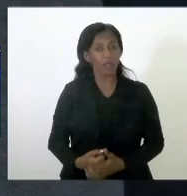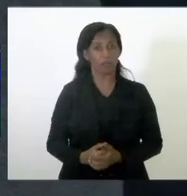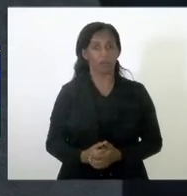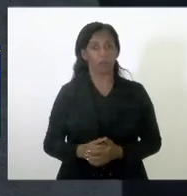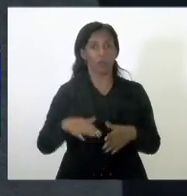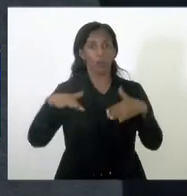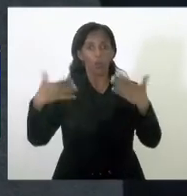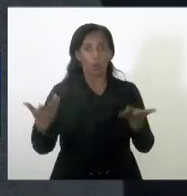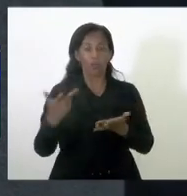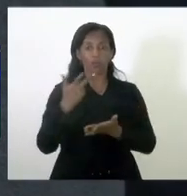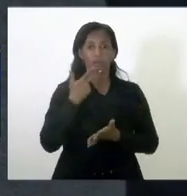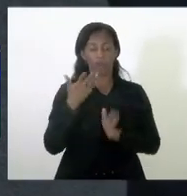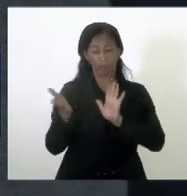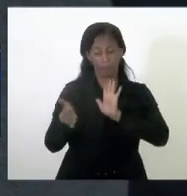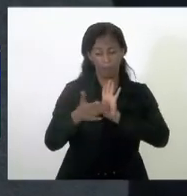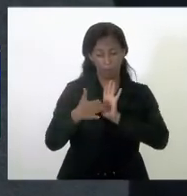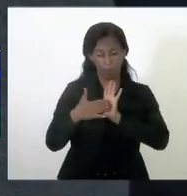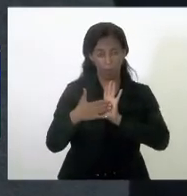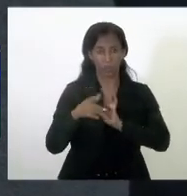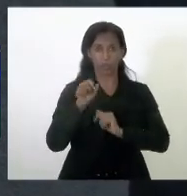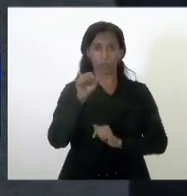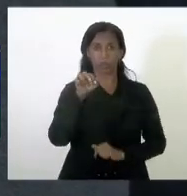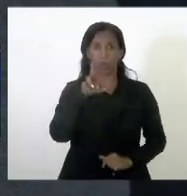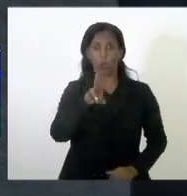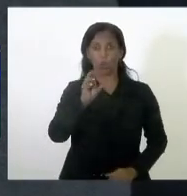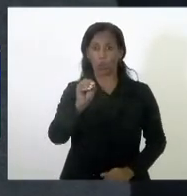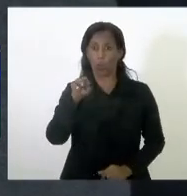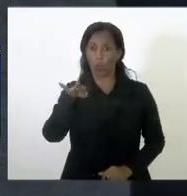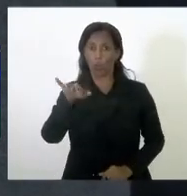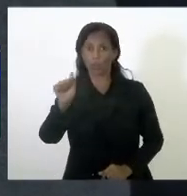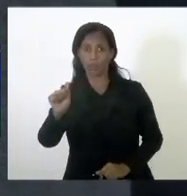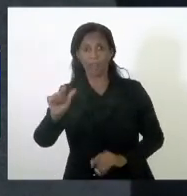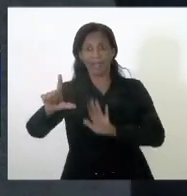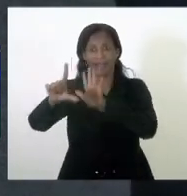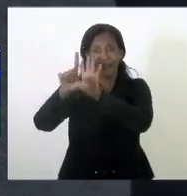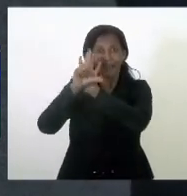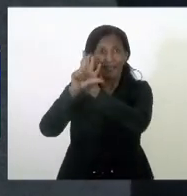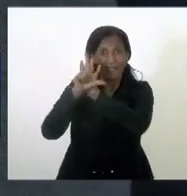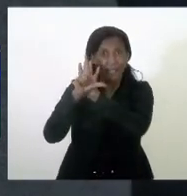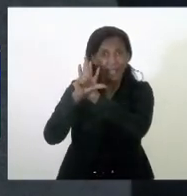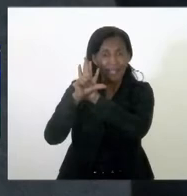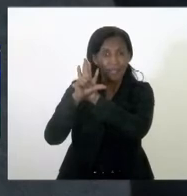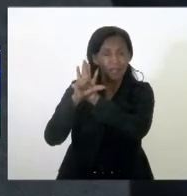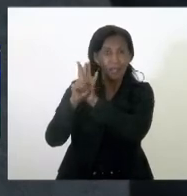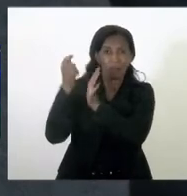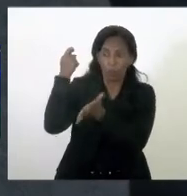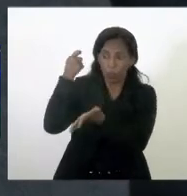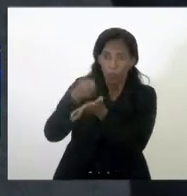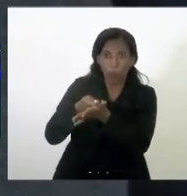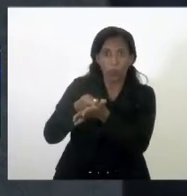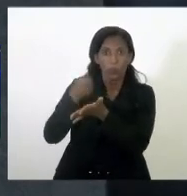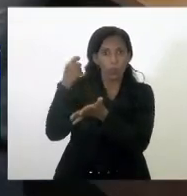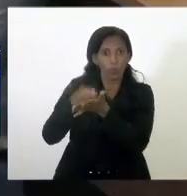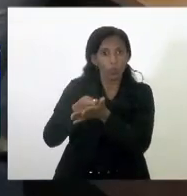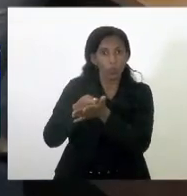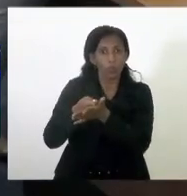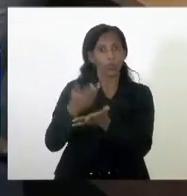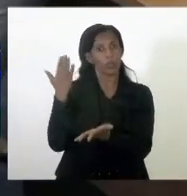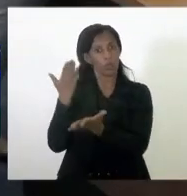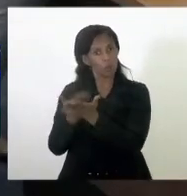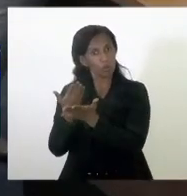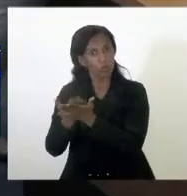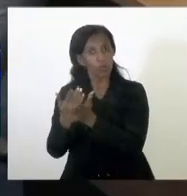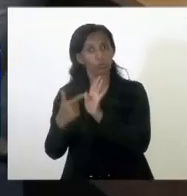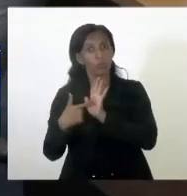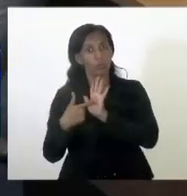nós tratamos da proposta do deputado Rosenberg, assim como outras, a lei exige que o estudo de impacto seja